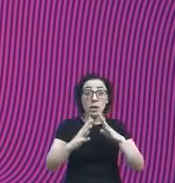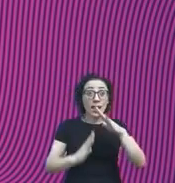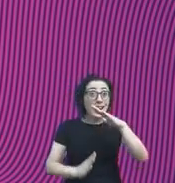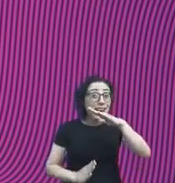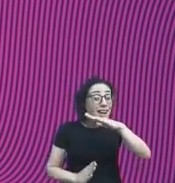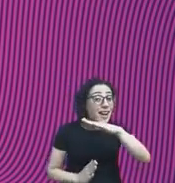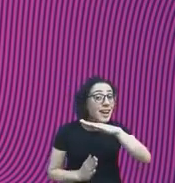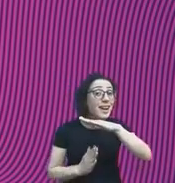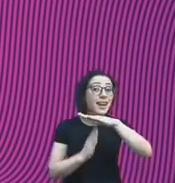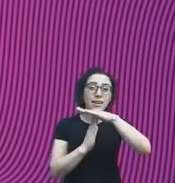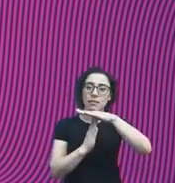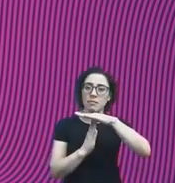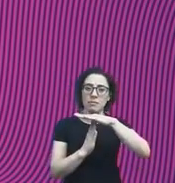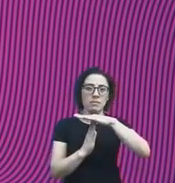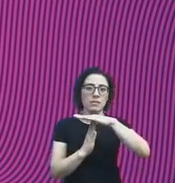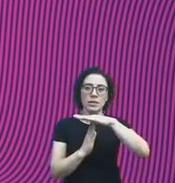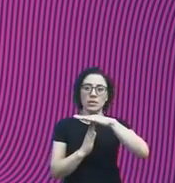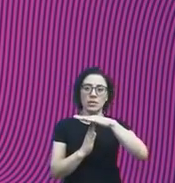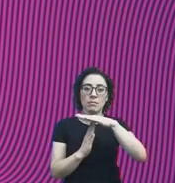estrutural.